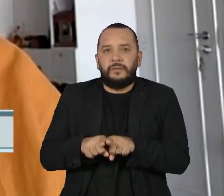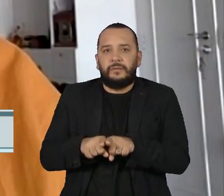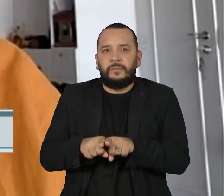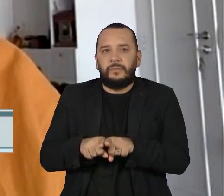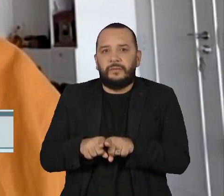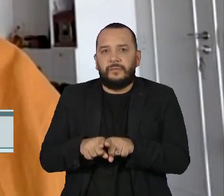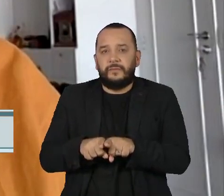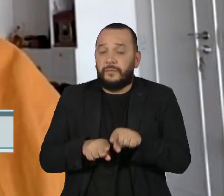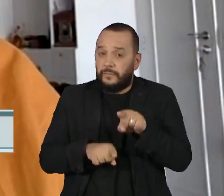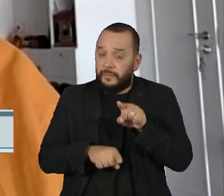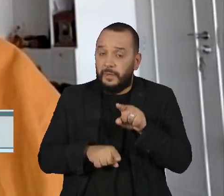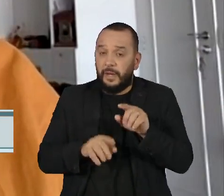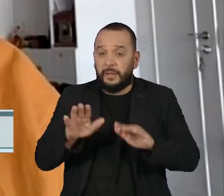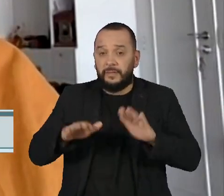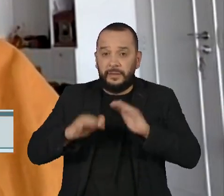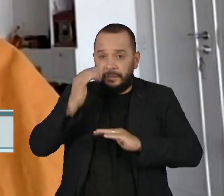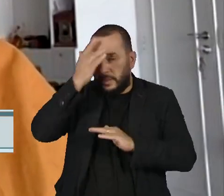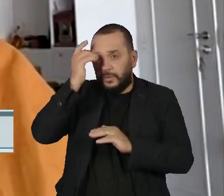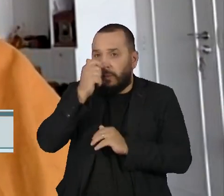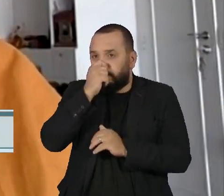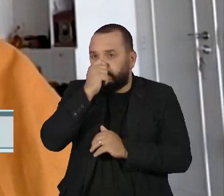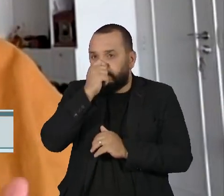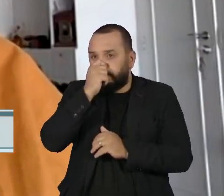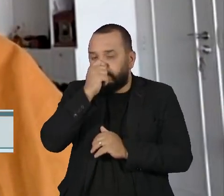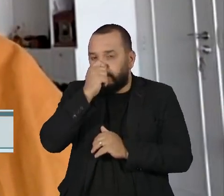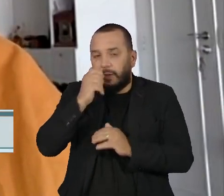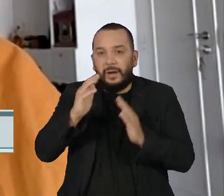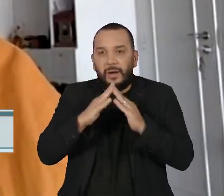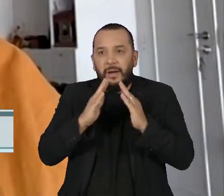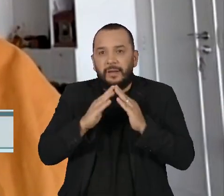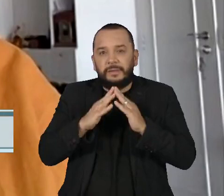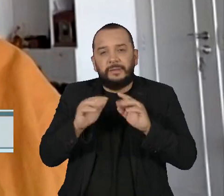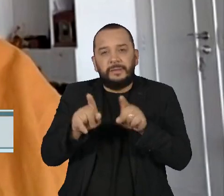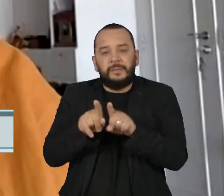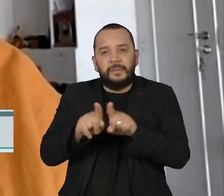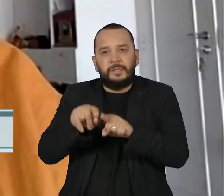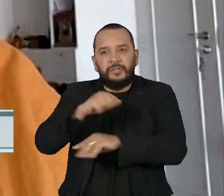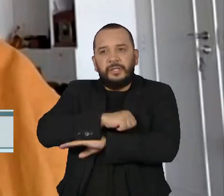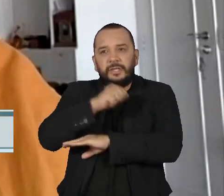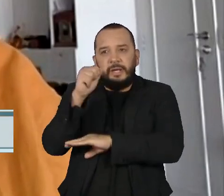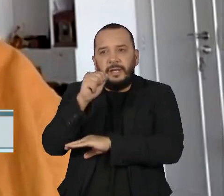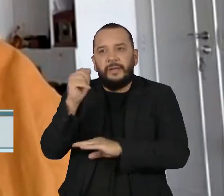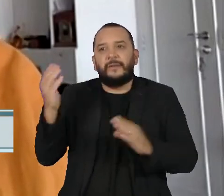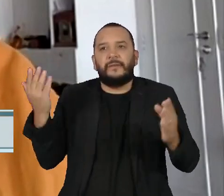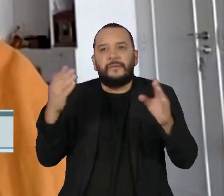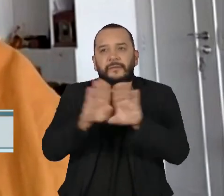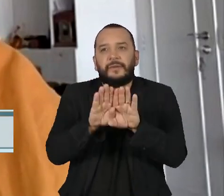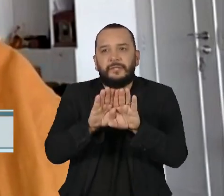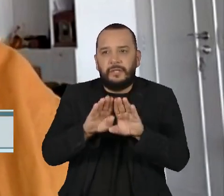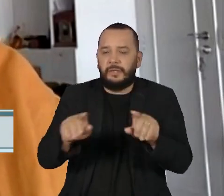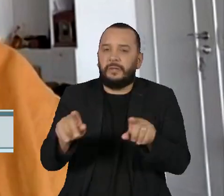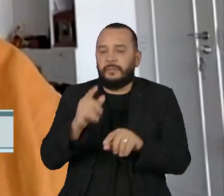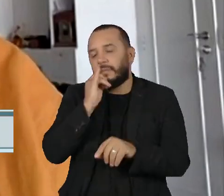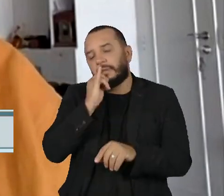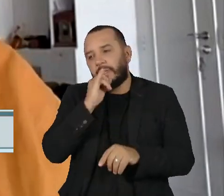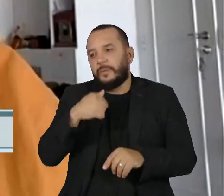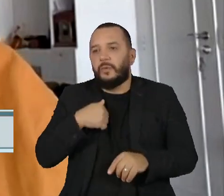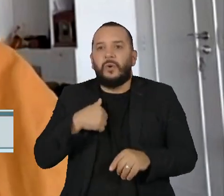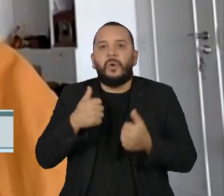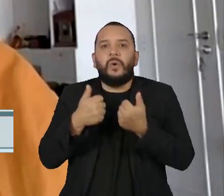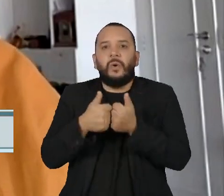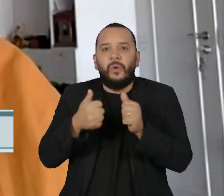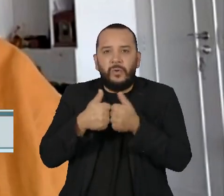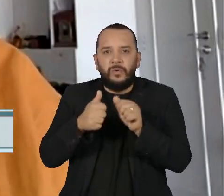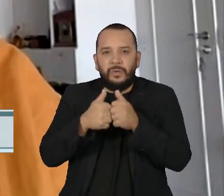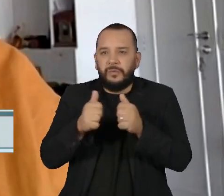muita gente no mesmo ambiente, em geral com as janelas fechadas, tipo ônibus, lugares onde se trabalha, as pessoas fecham a janela porque